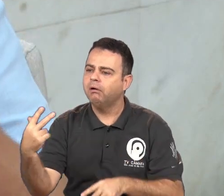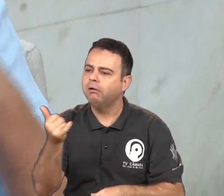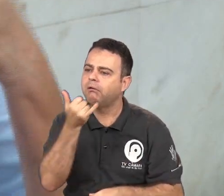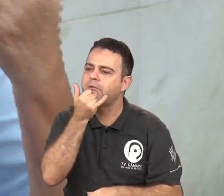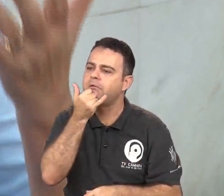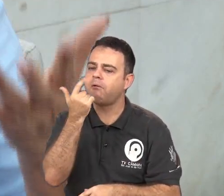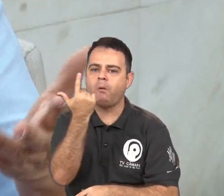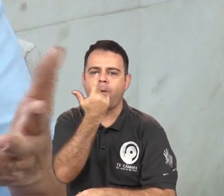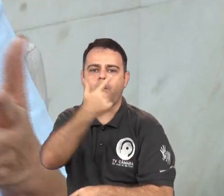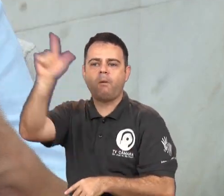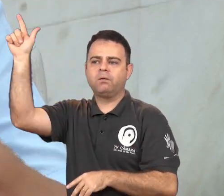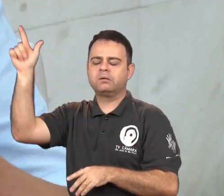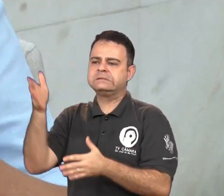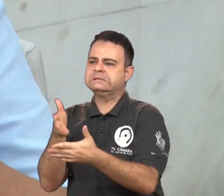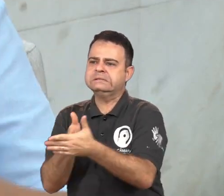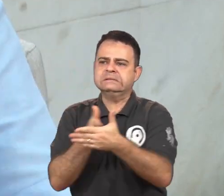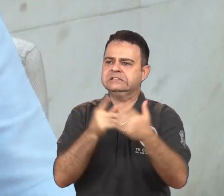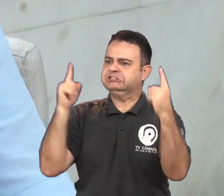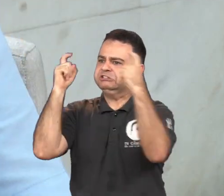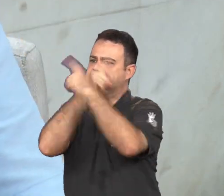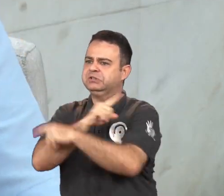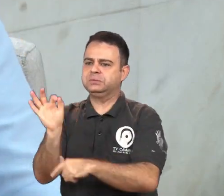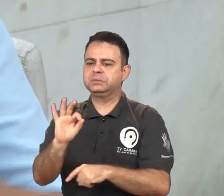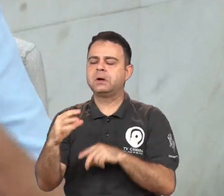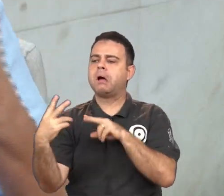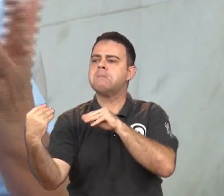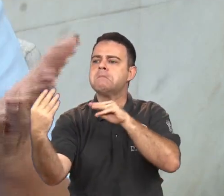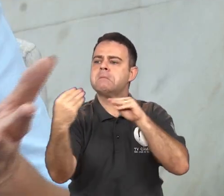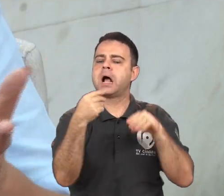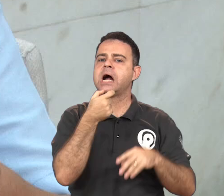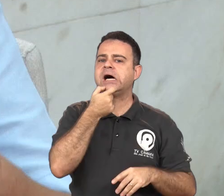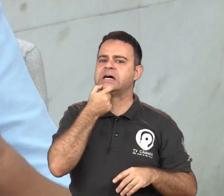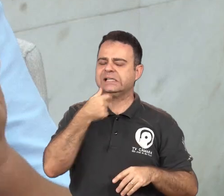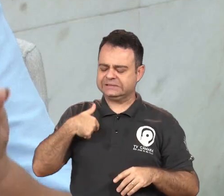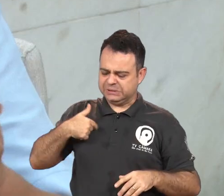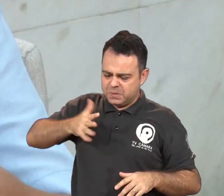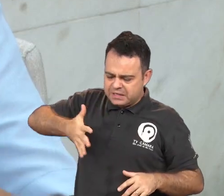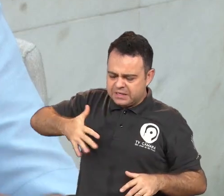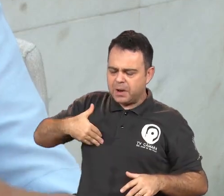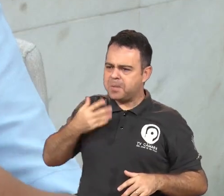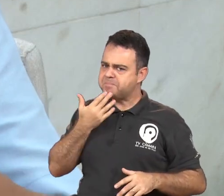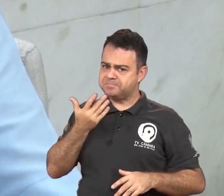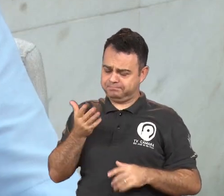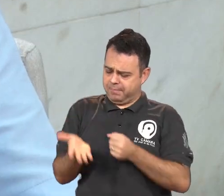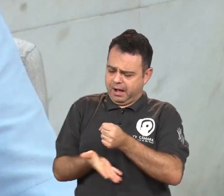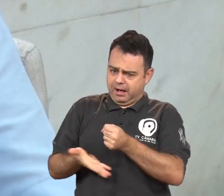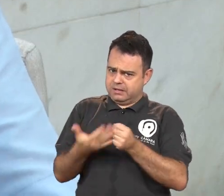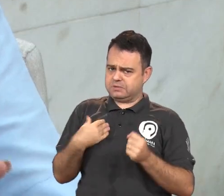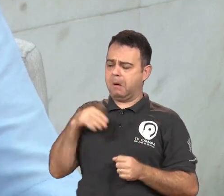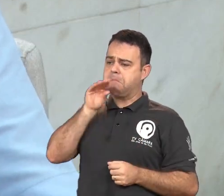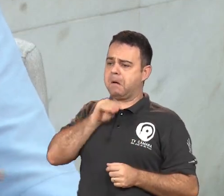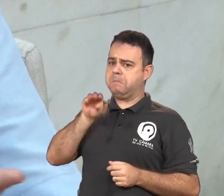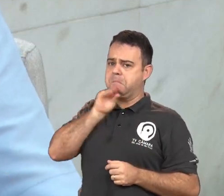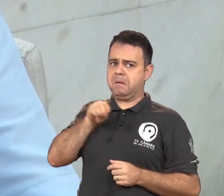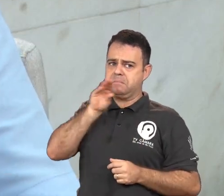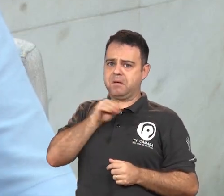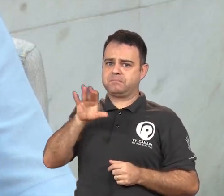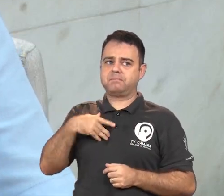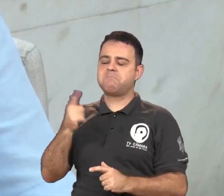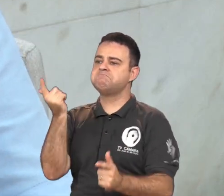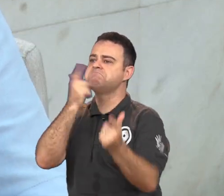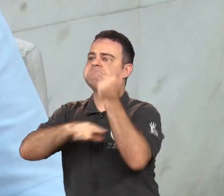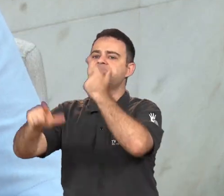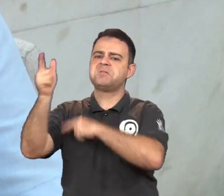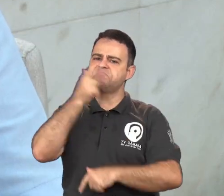você imaginava que ia ter tantas dificuldades. Mas eu não sei falar inglês, eu não sei o básico, né? Que o básico você não vai em lugar nenhum